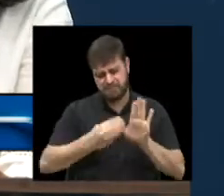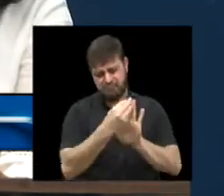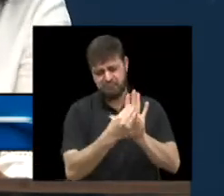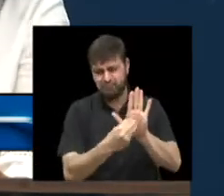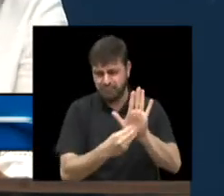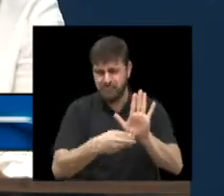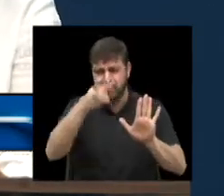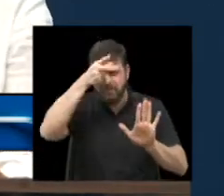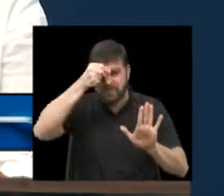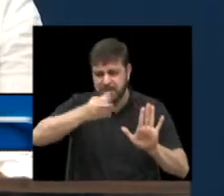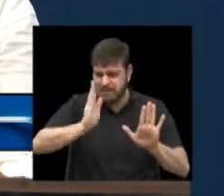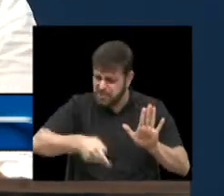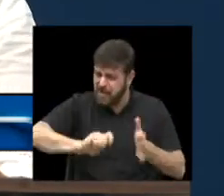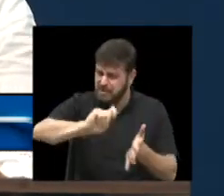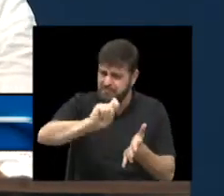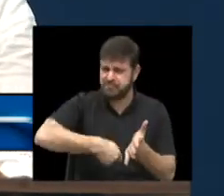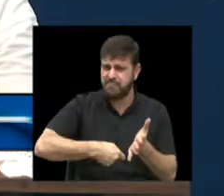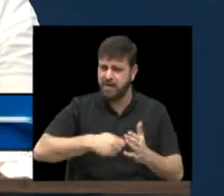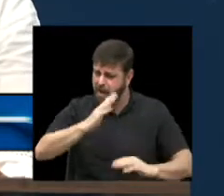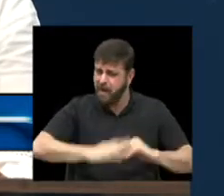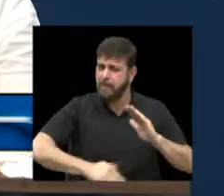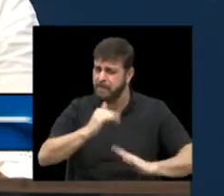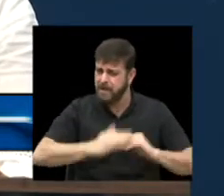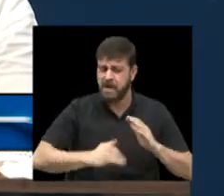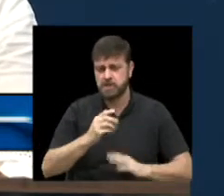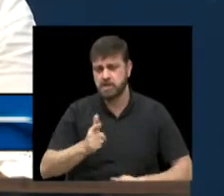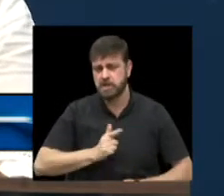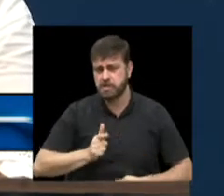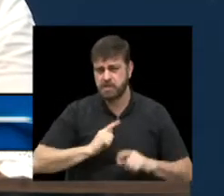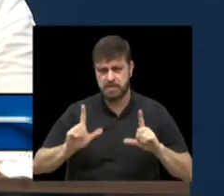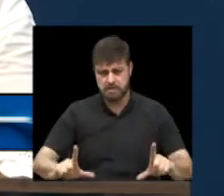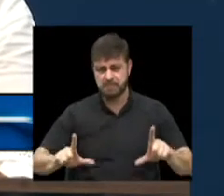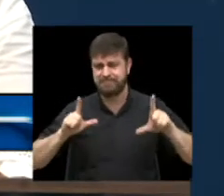prefeito poderia ter já colocado isso